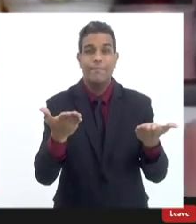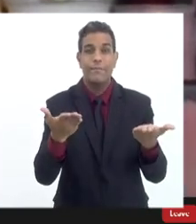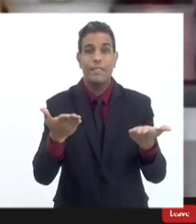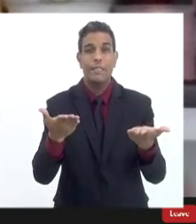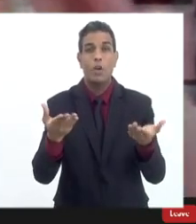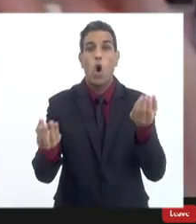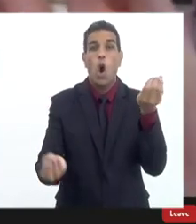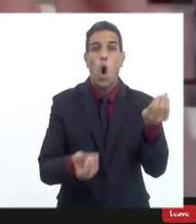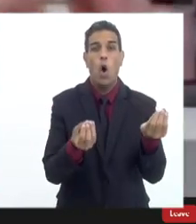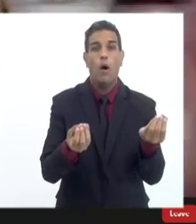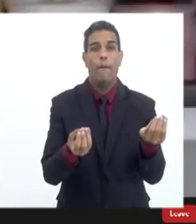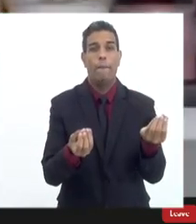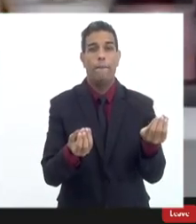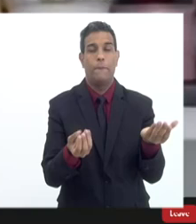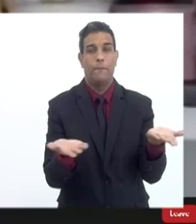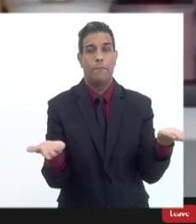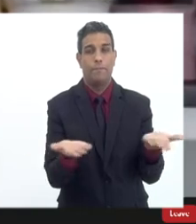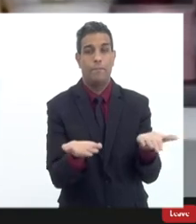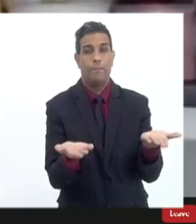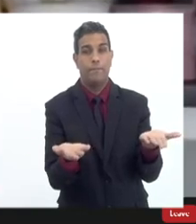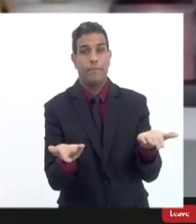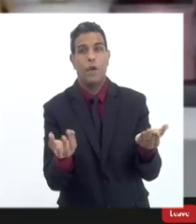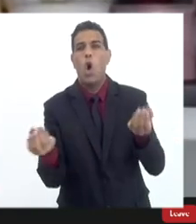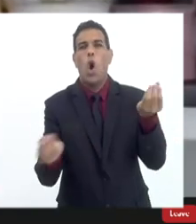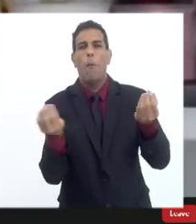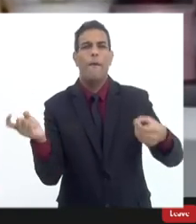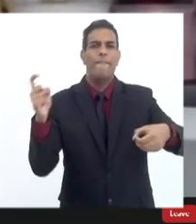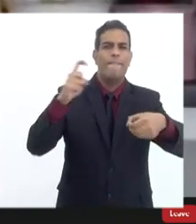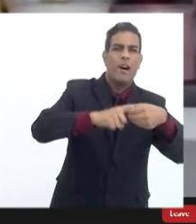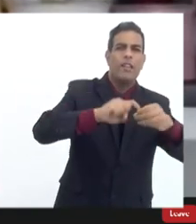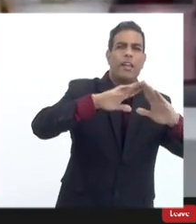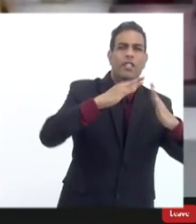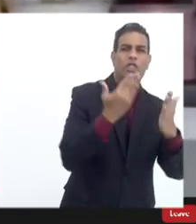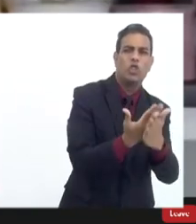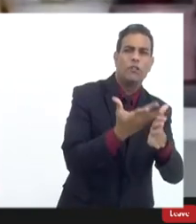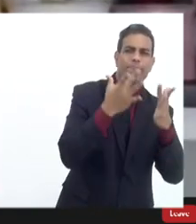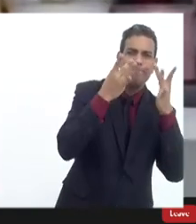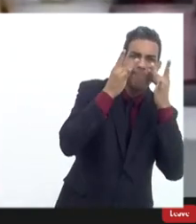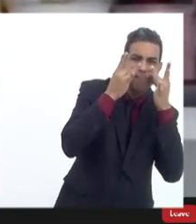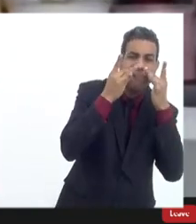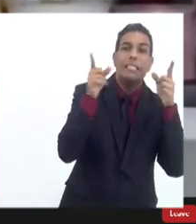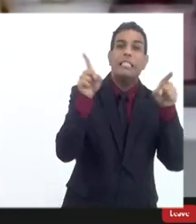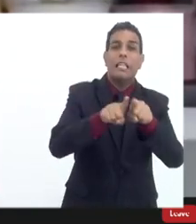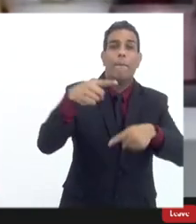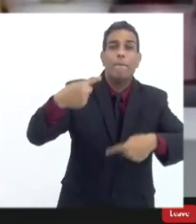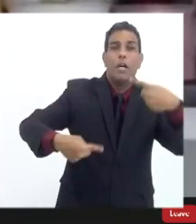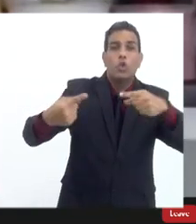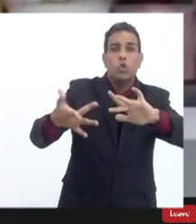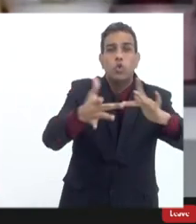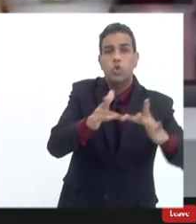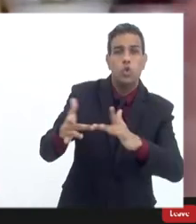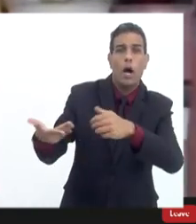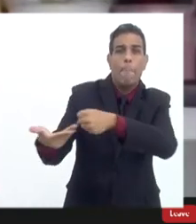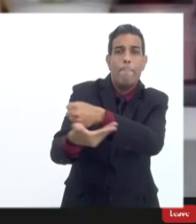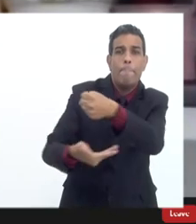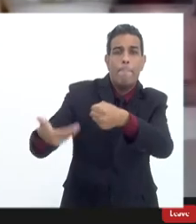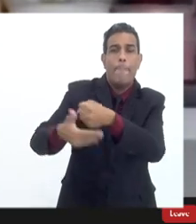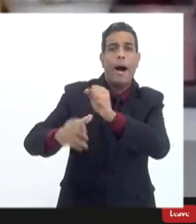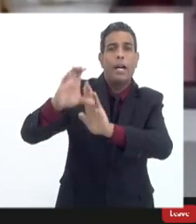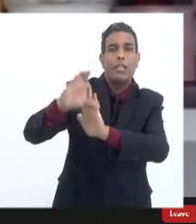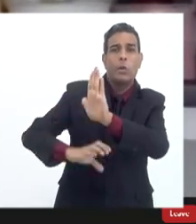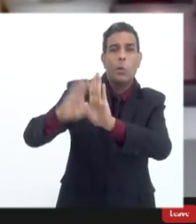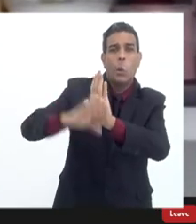que articulam as condições de retorno presencial e a própria discussão de base nacional comum curricular e ensino médio, porque elas